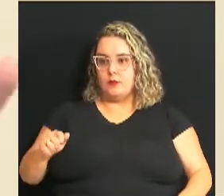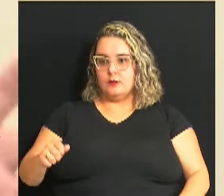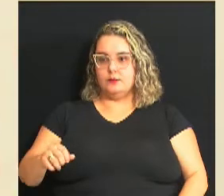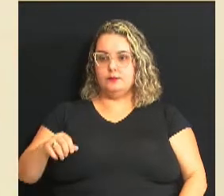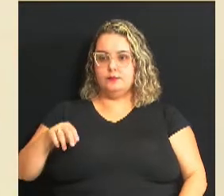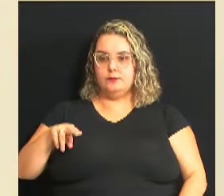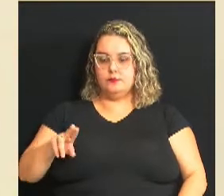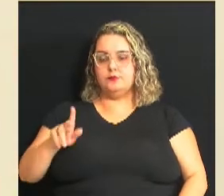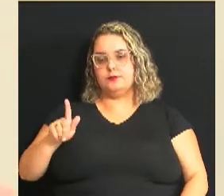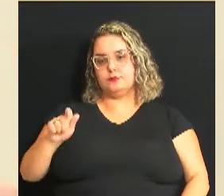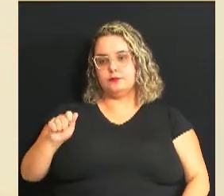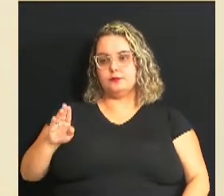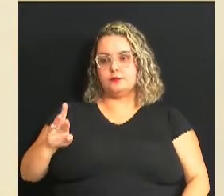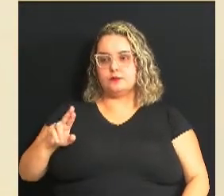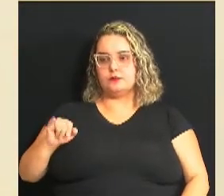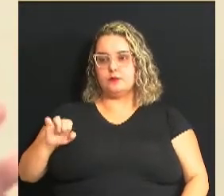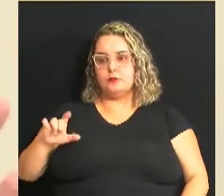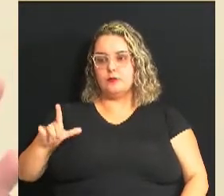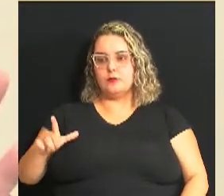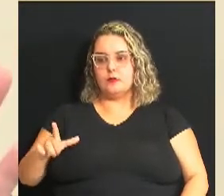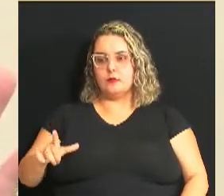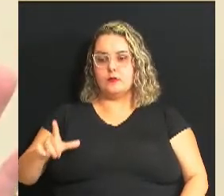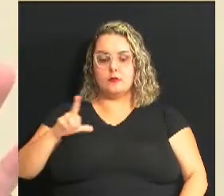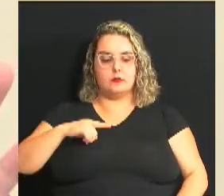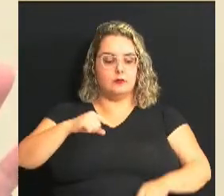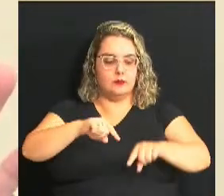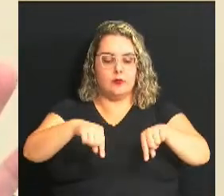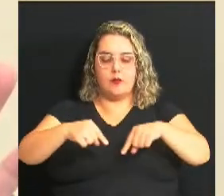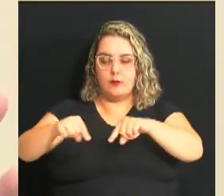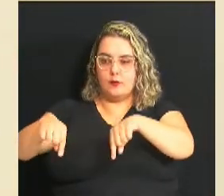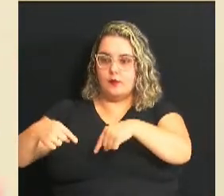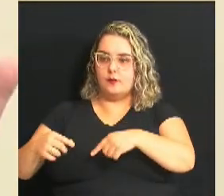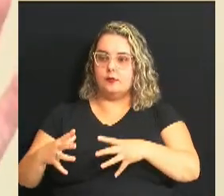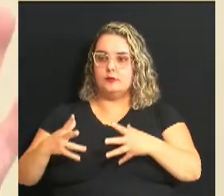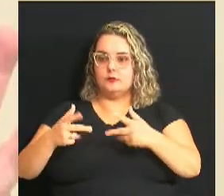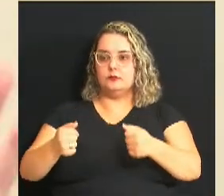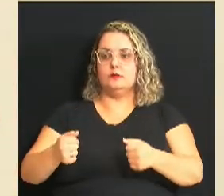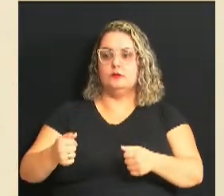da presença de todas essas salas